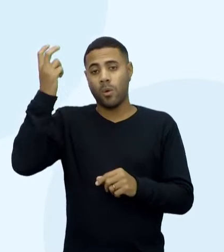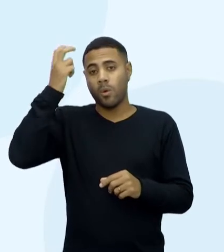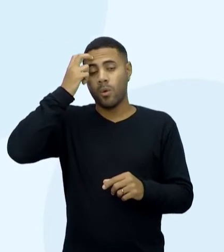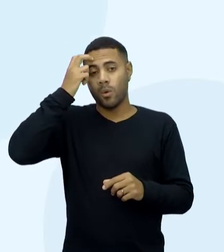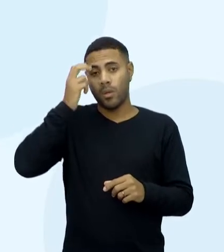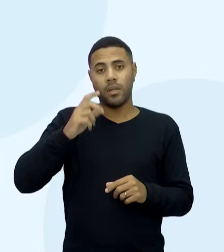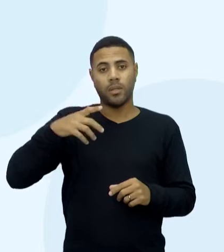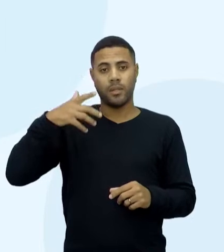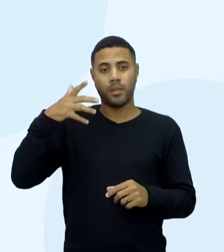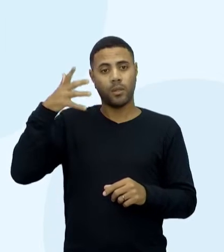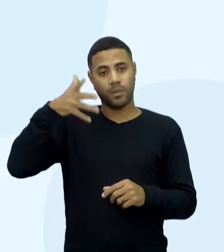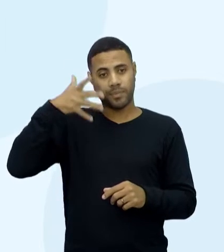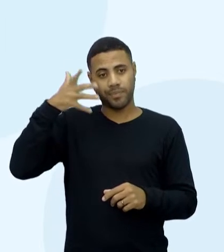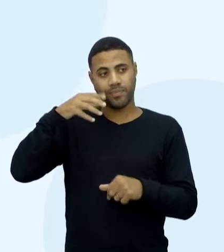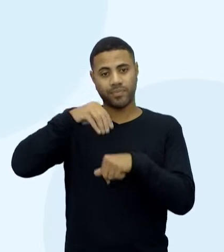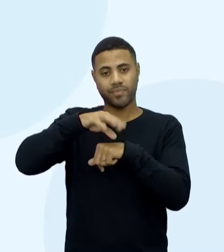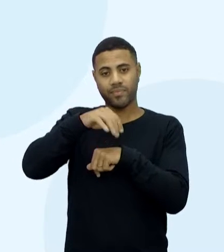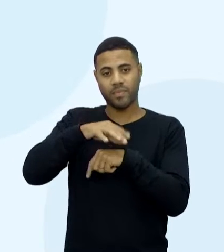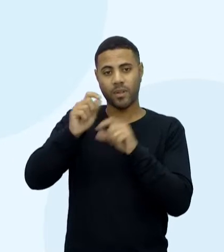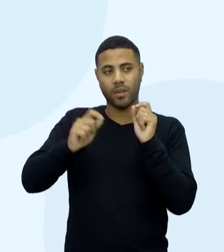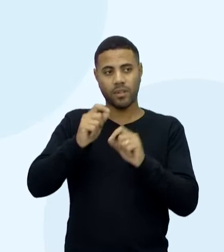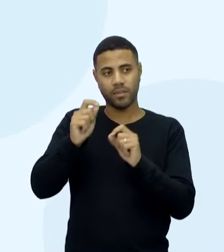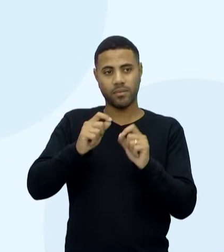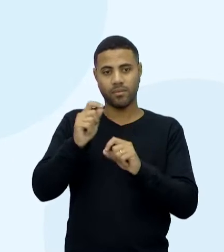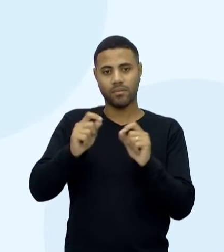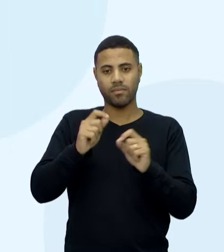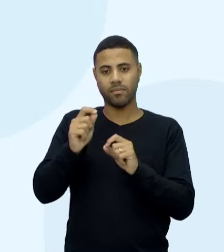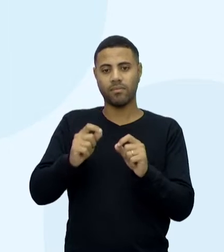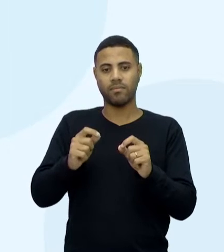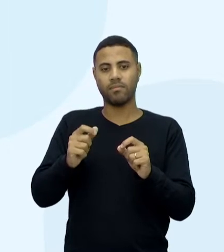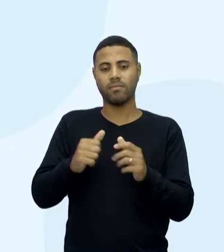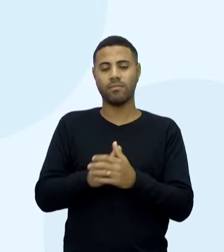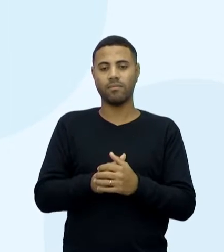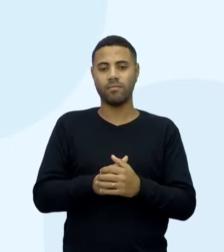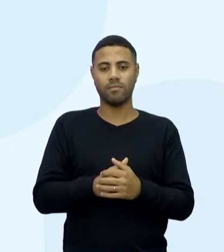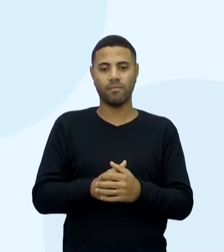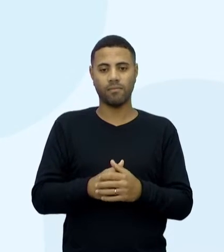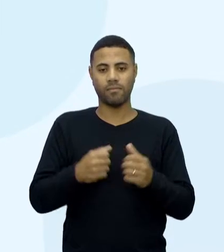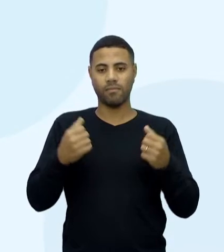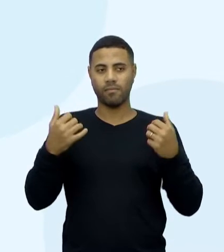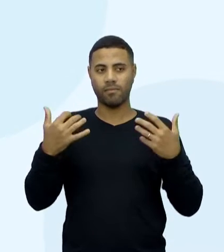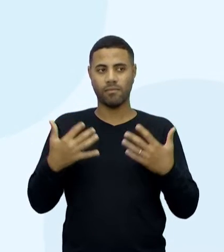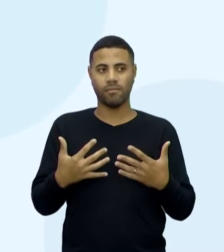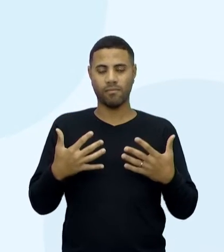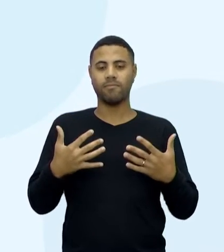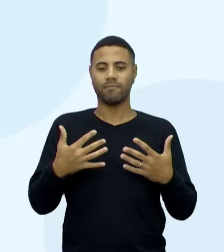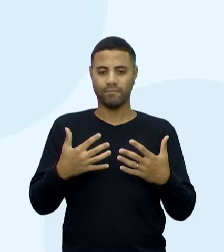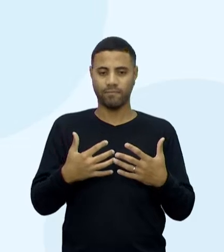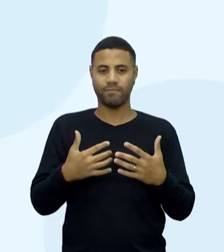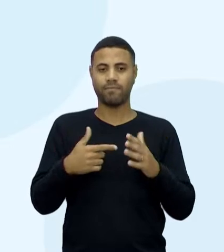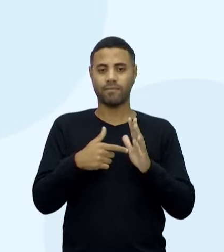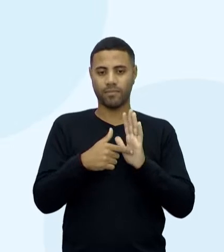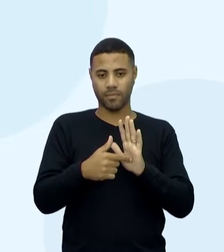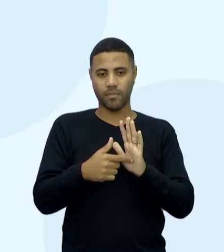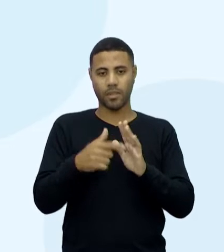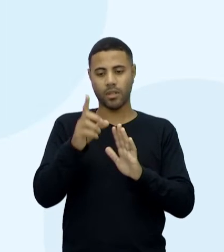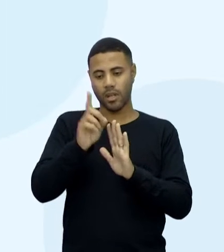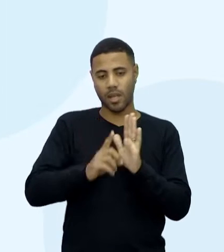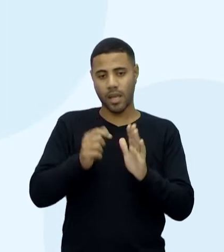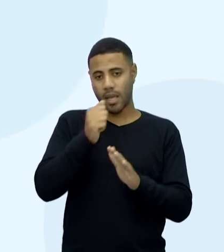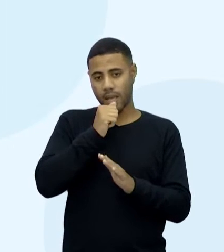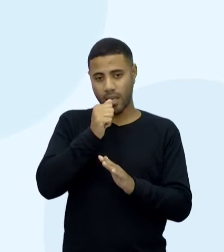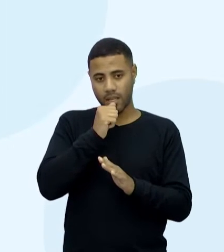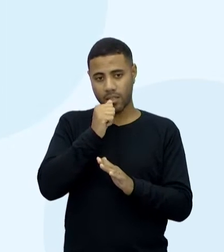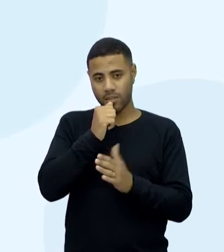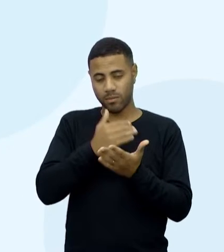discurso tá defendendo o que que pode ser compreendido mas que não está diretamente